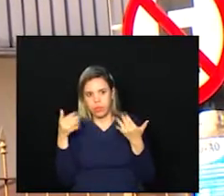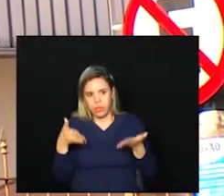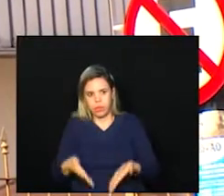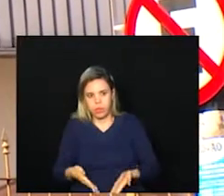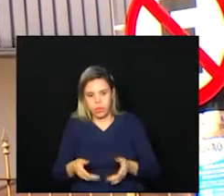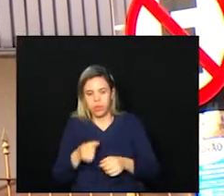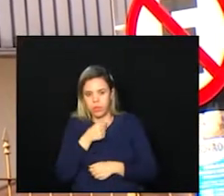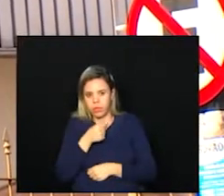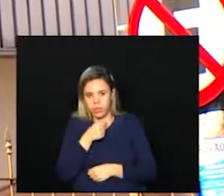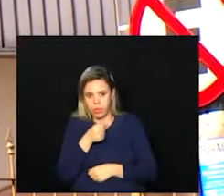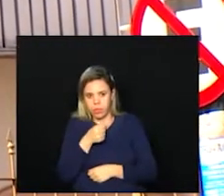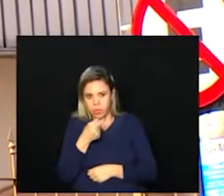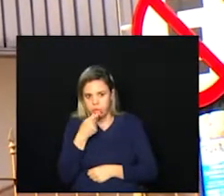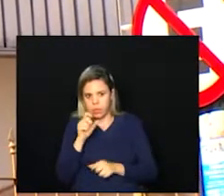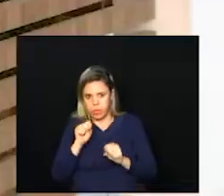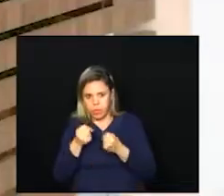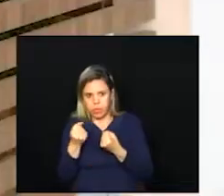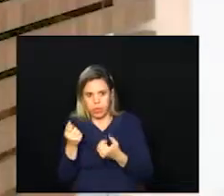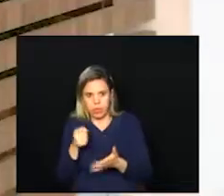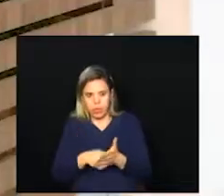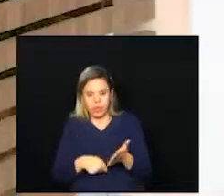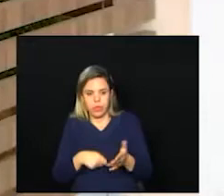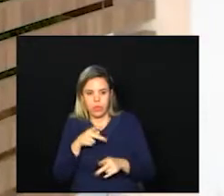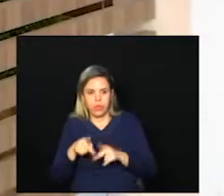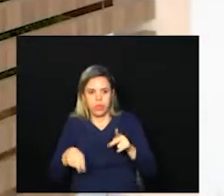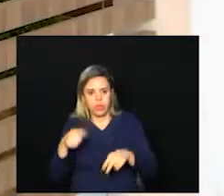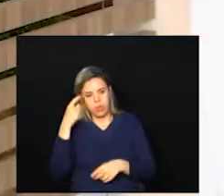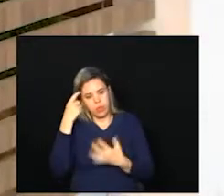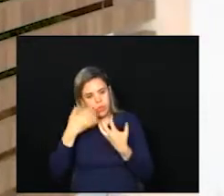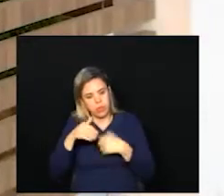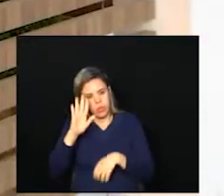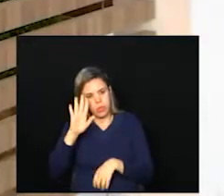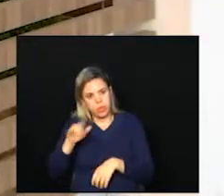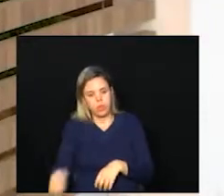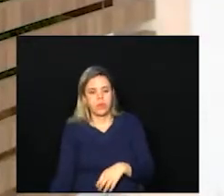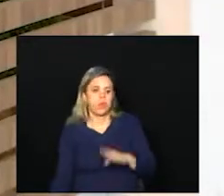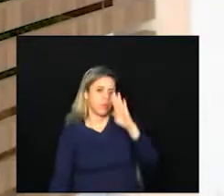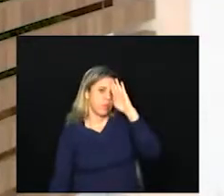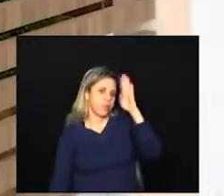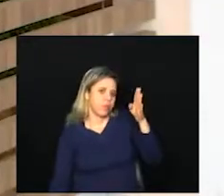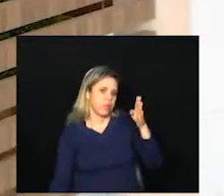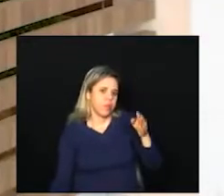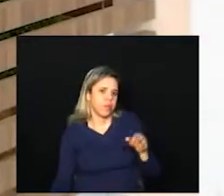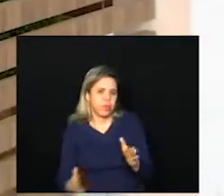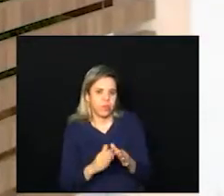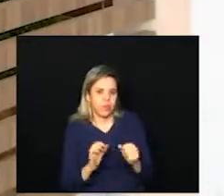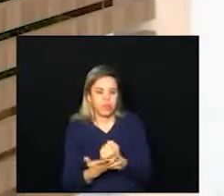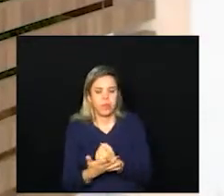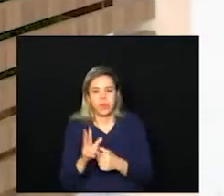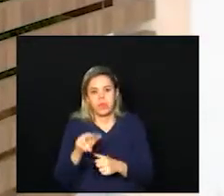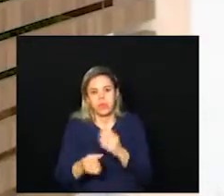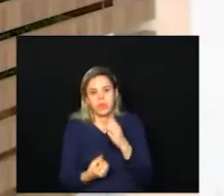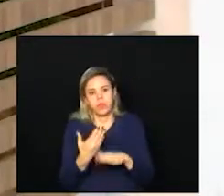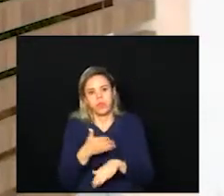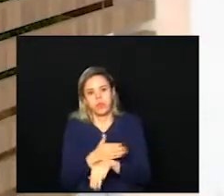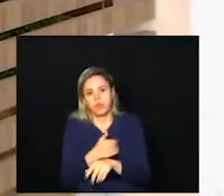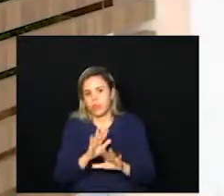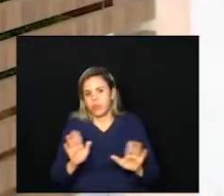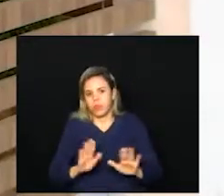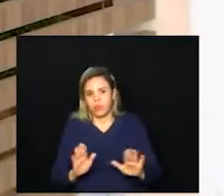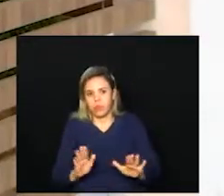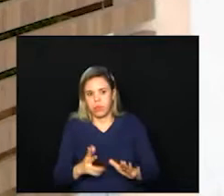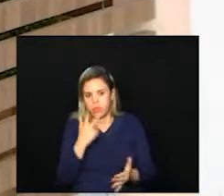nesta reportagem defenderam. As pessoas estão pensando mais, principalmente uma pandemia, algo que nunca aconteceu antes.